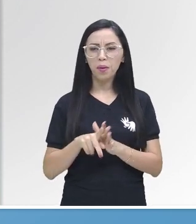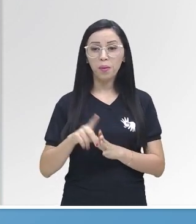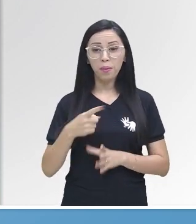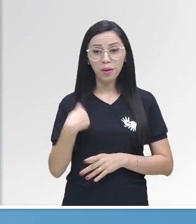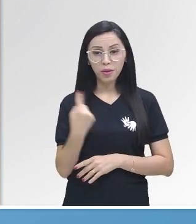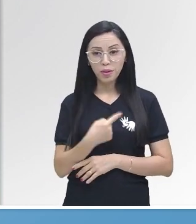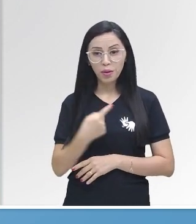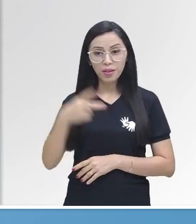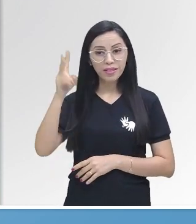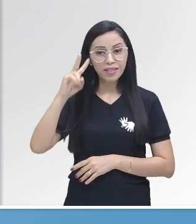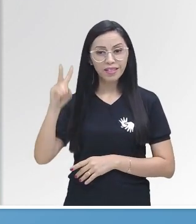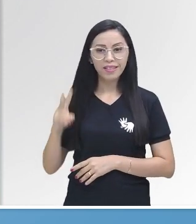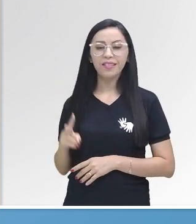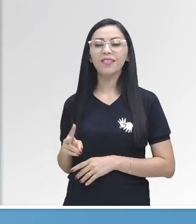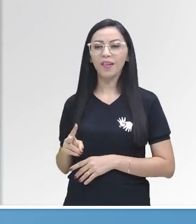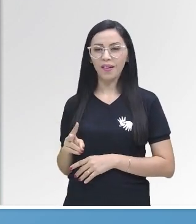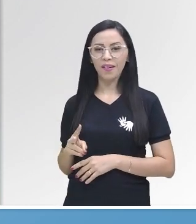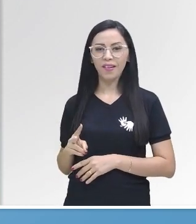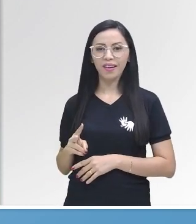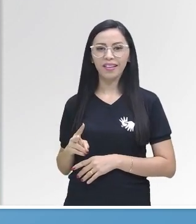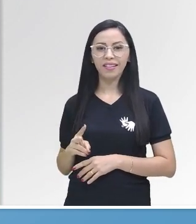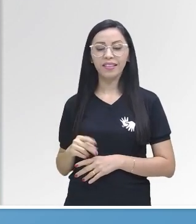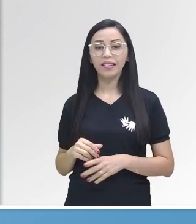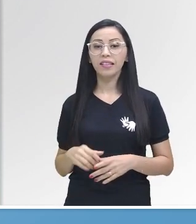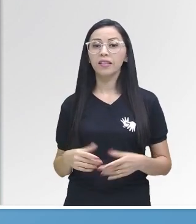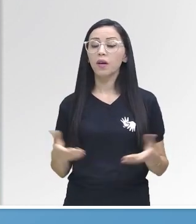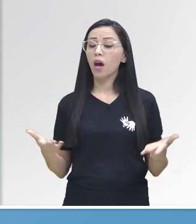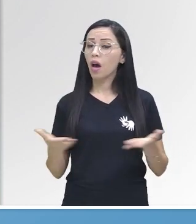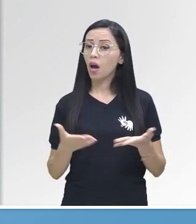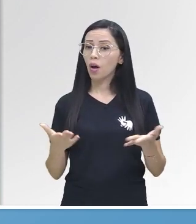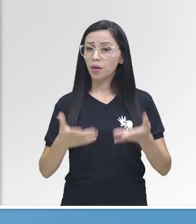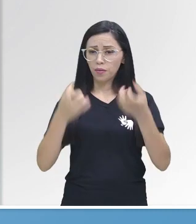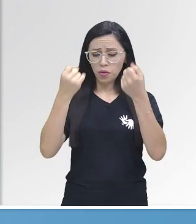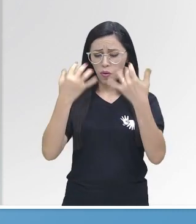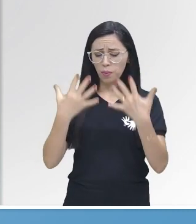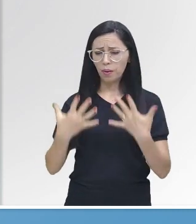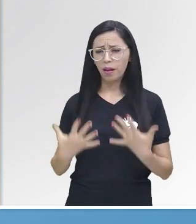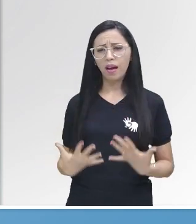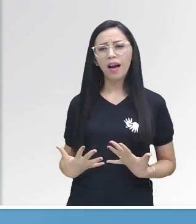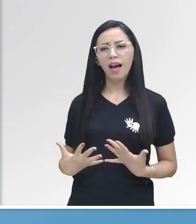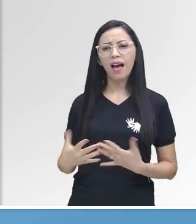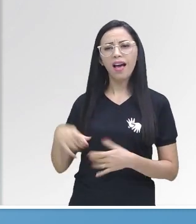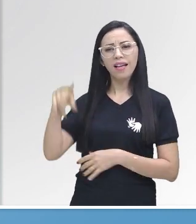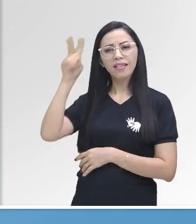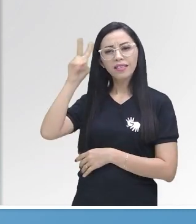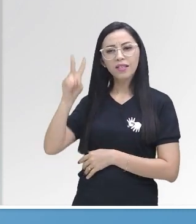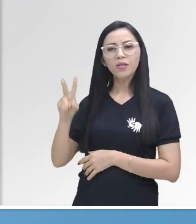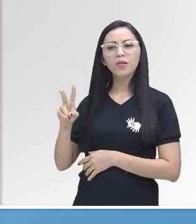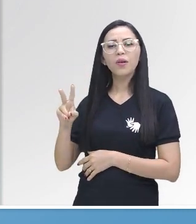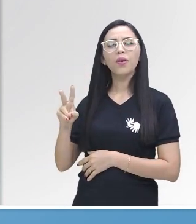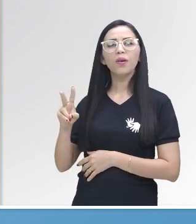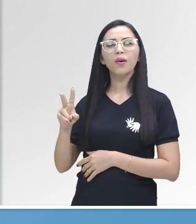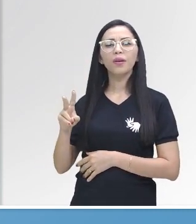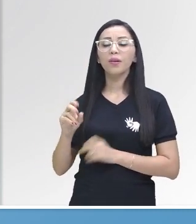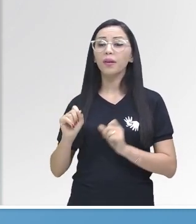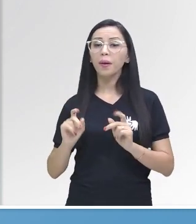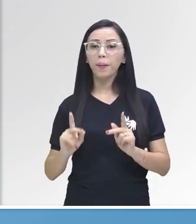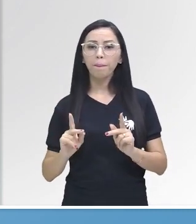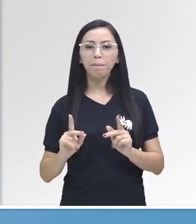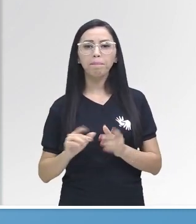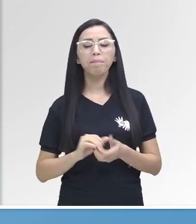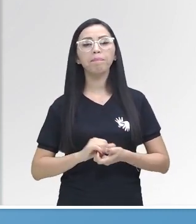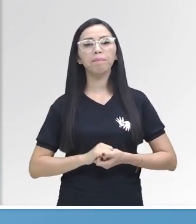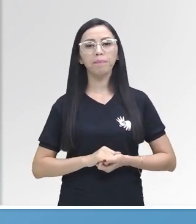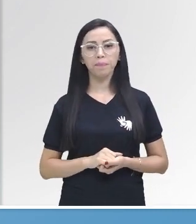nossa aula essa história. Então, eu vou contar um pouco dessa história para você, tá bom? Um pouco de